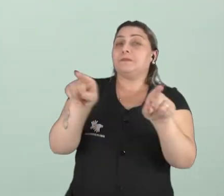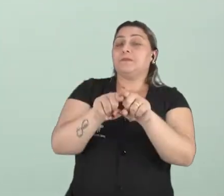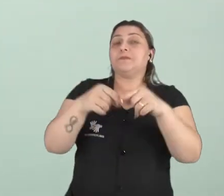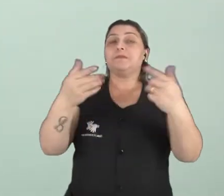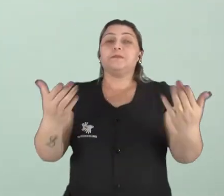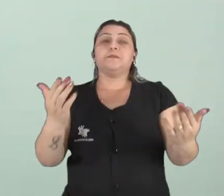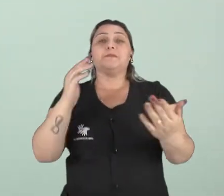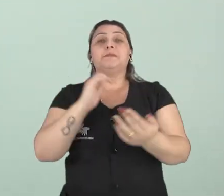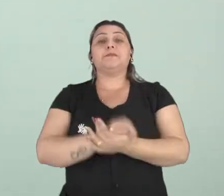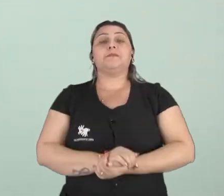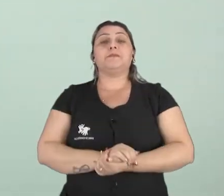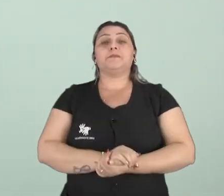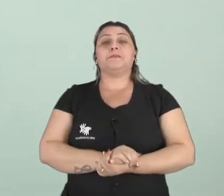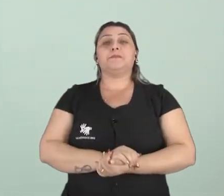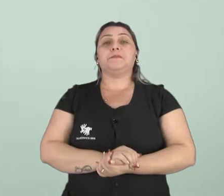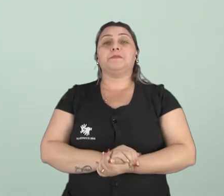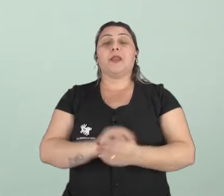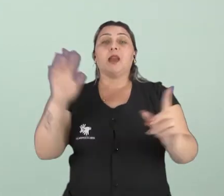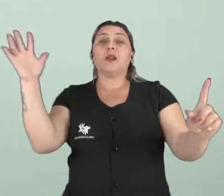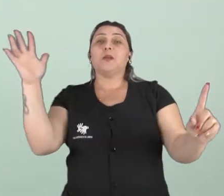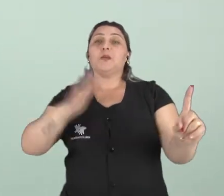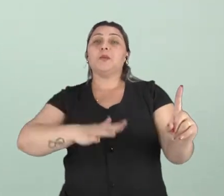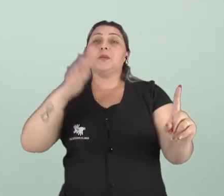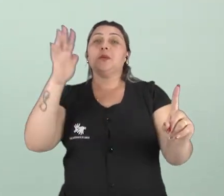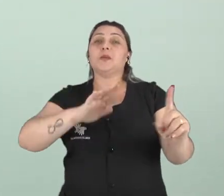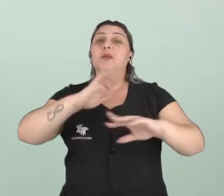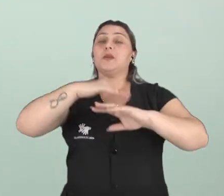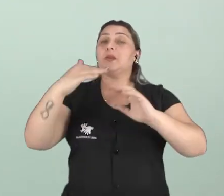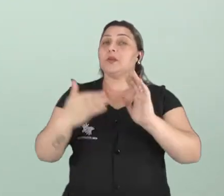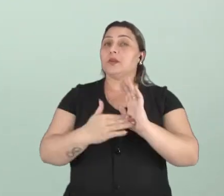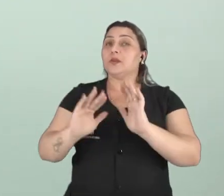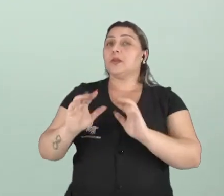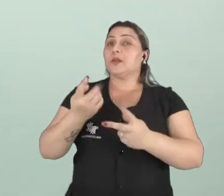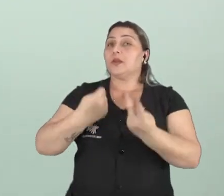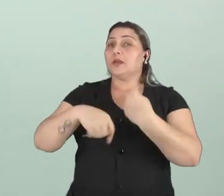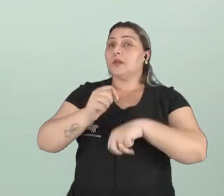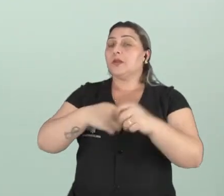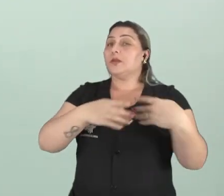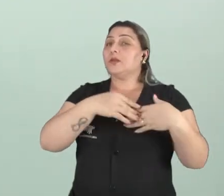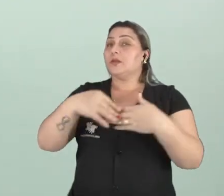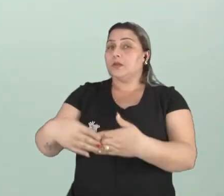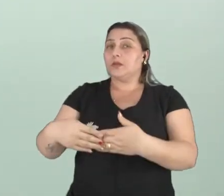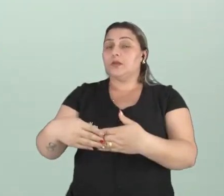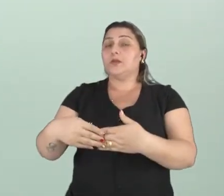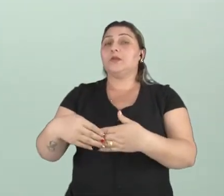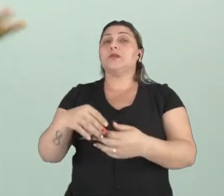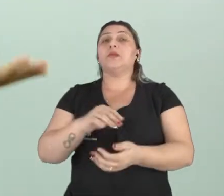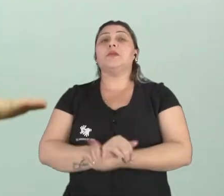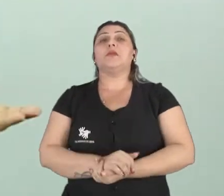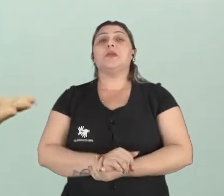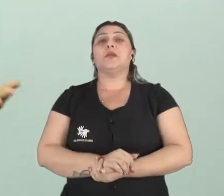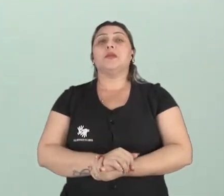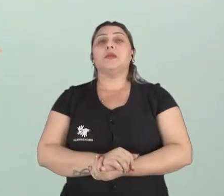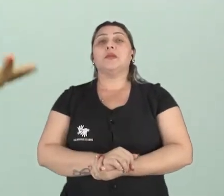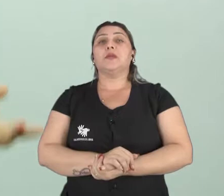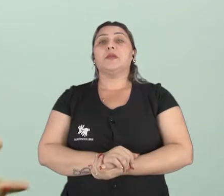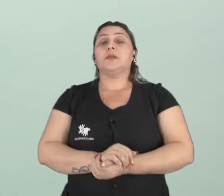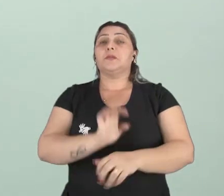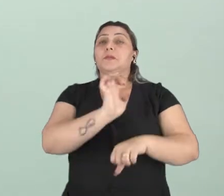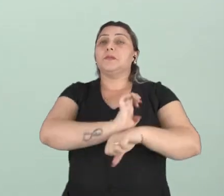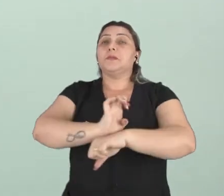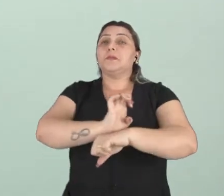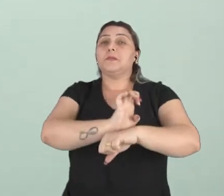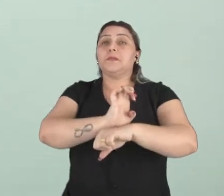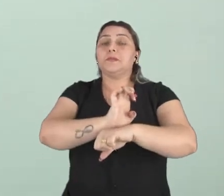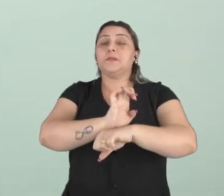também a influência que esse produto econômico ele trouxe aí para os